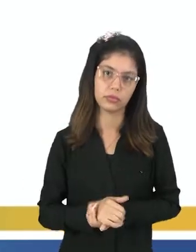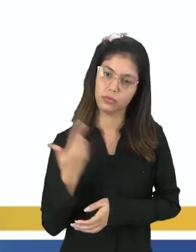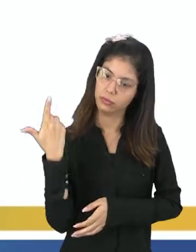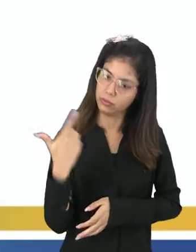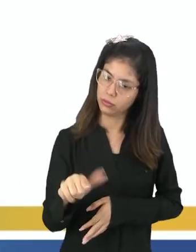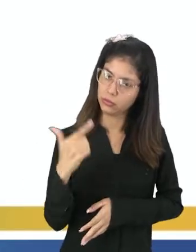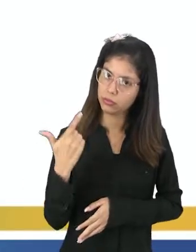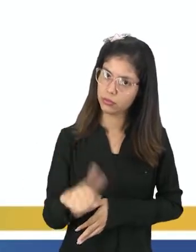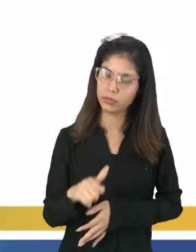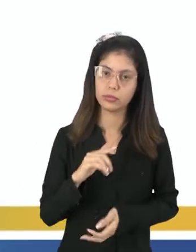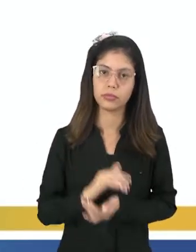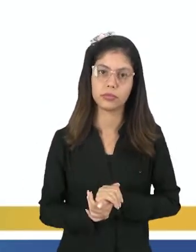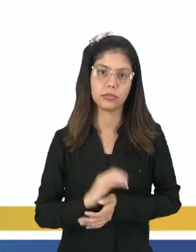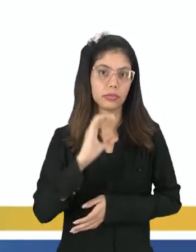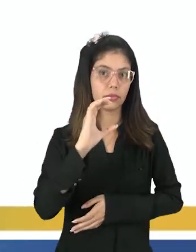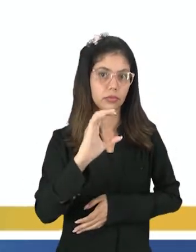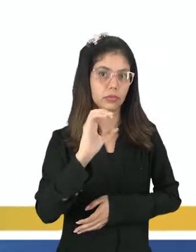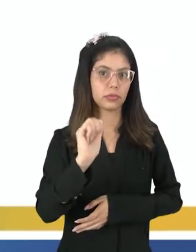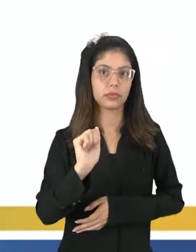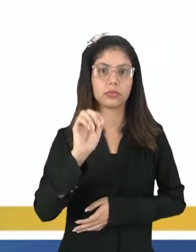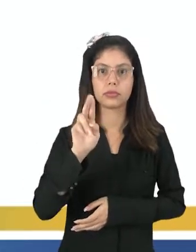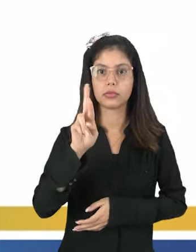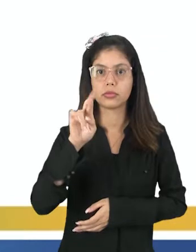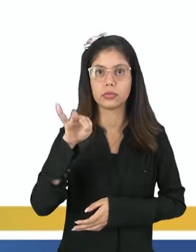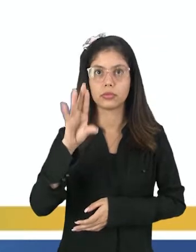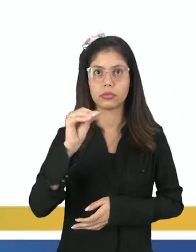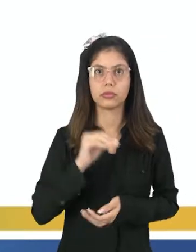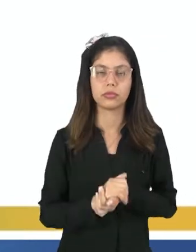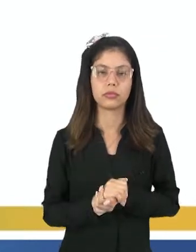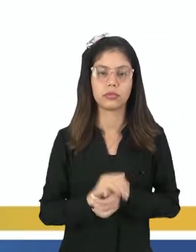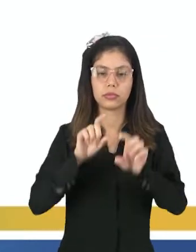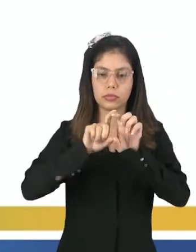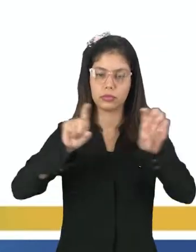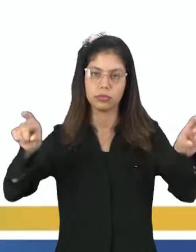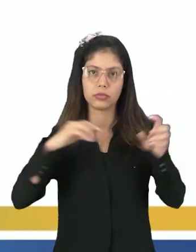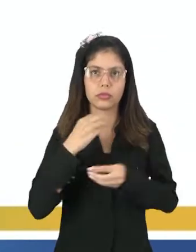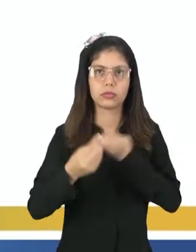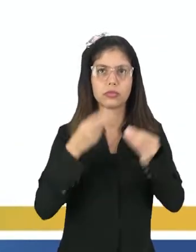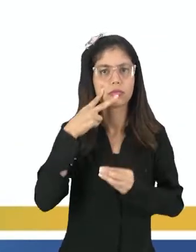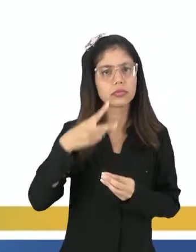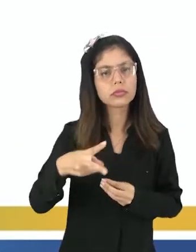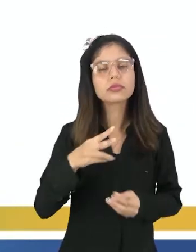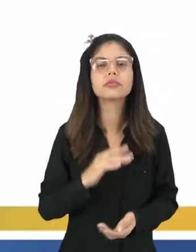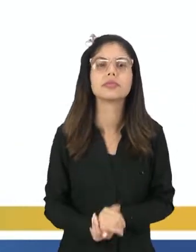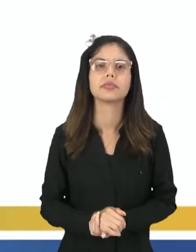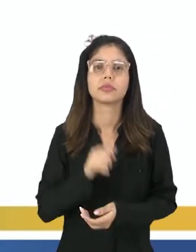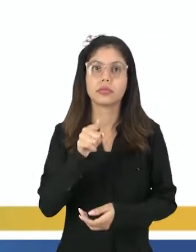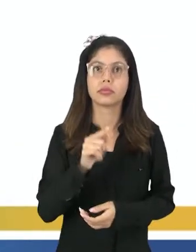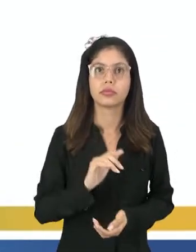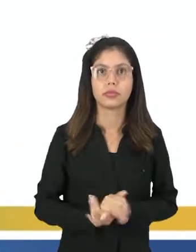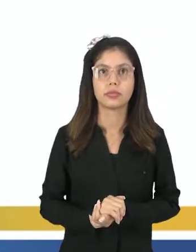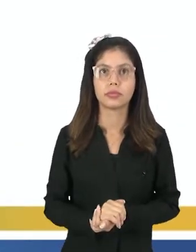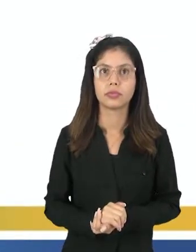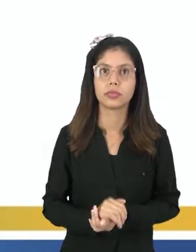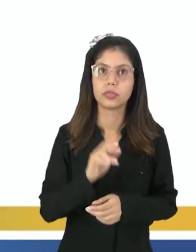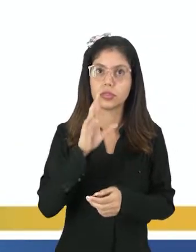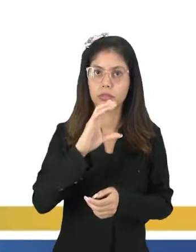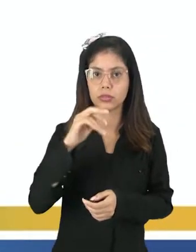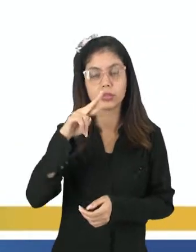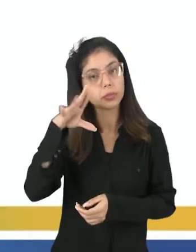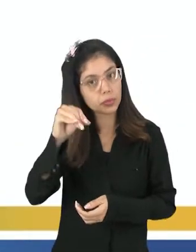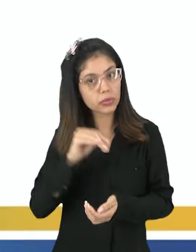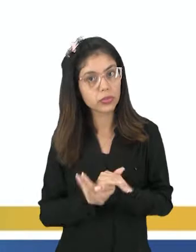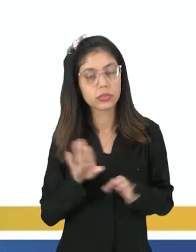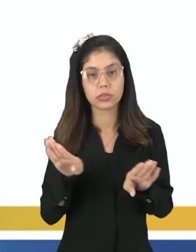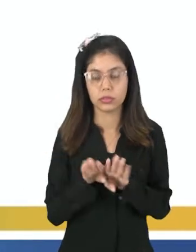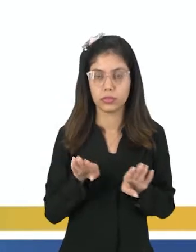não possuem carbono em sua composição, tá? Como a gente pode ver aí nessa lâmina, os compostos